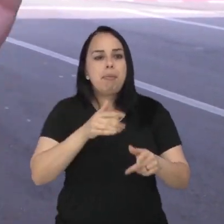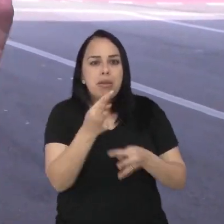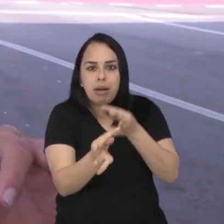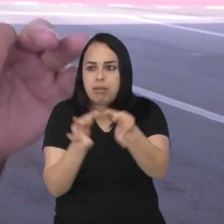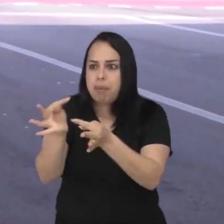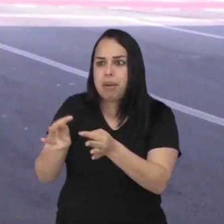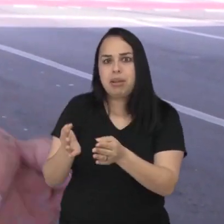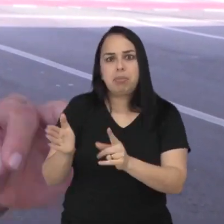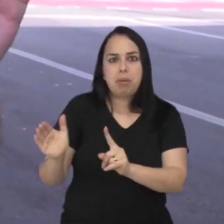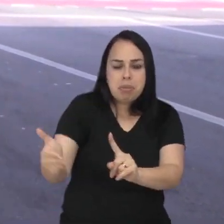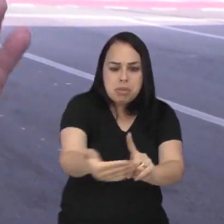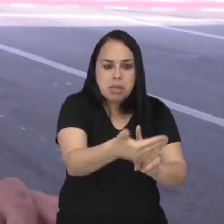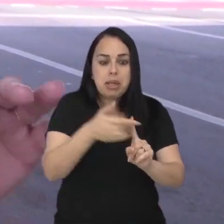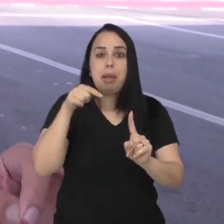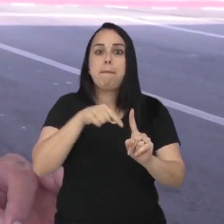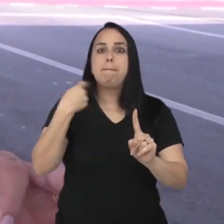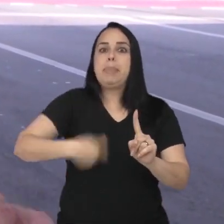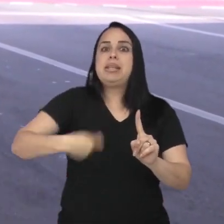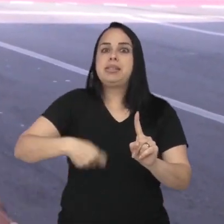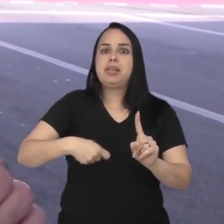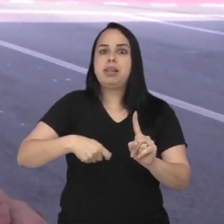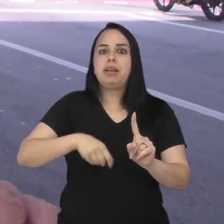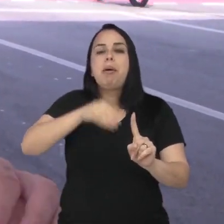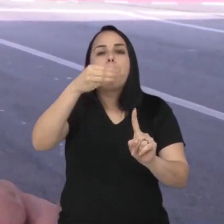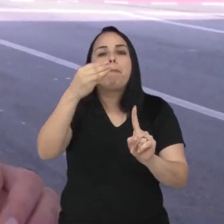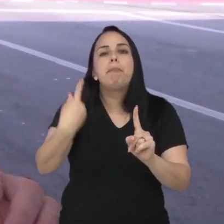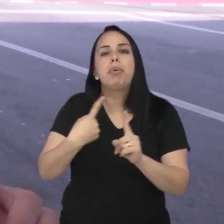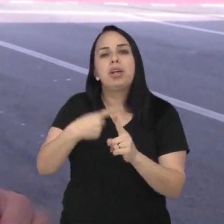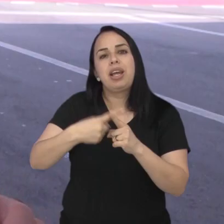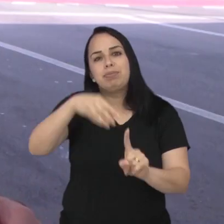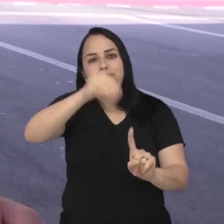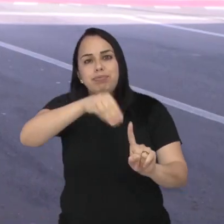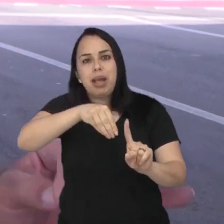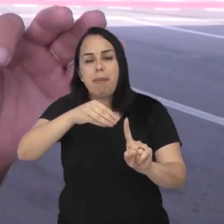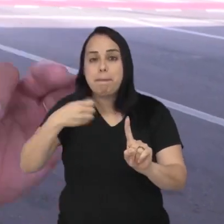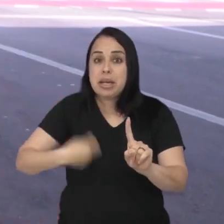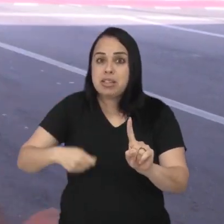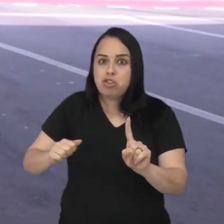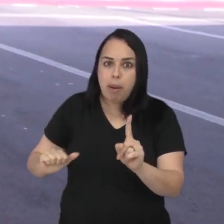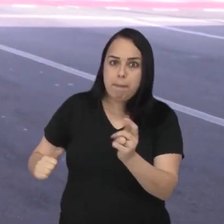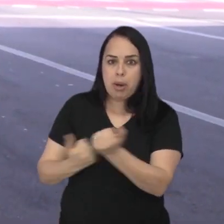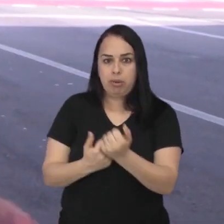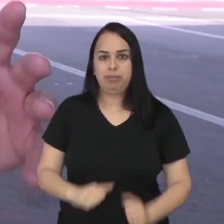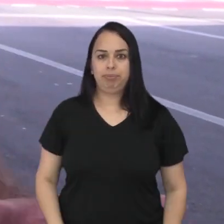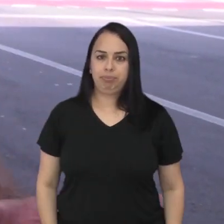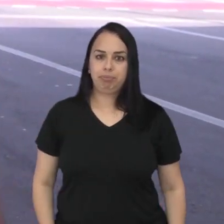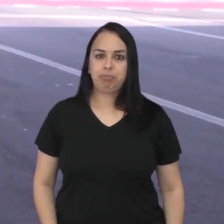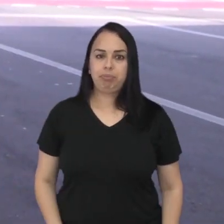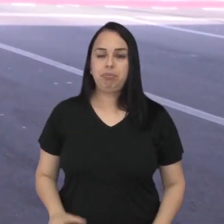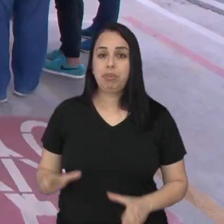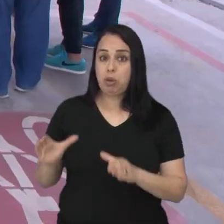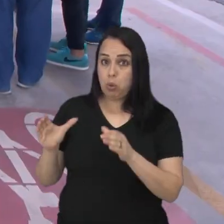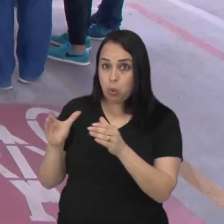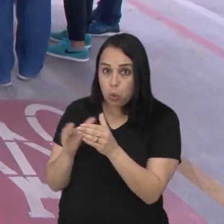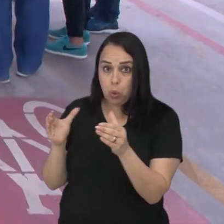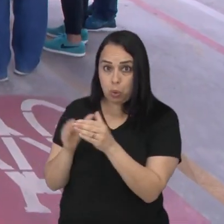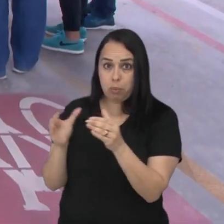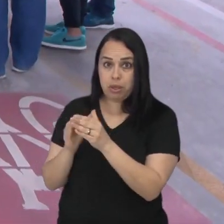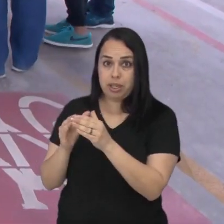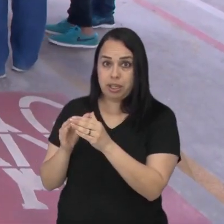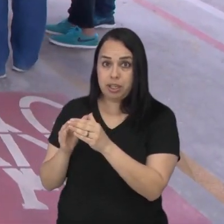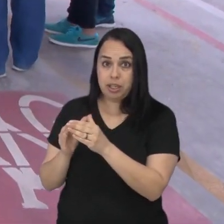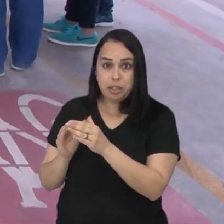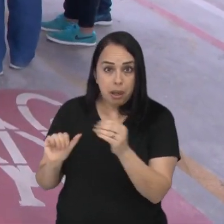referência no tratamento à pessoa que mais precisa, de alto índice de vulnerabilidade, e a precisa desse apoio, é de todos nós. As equipes